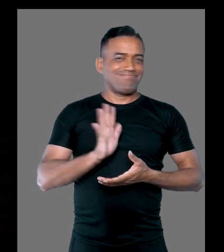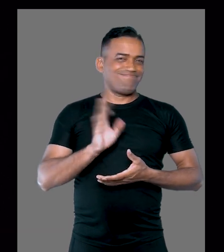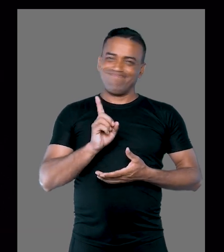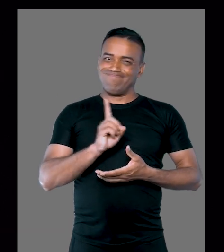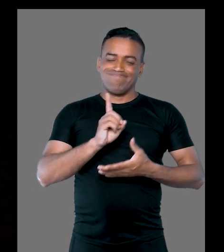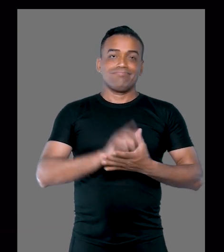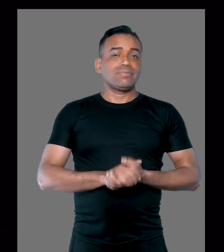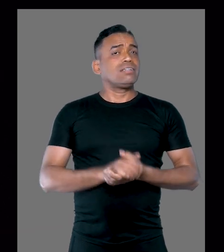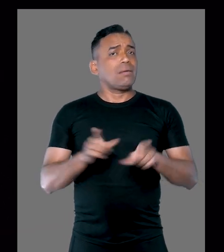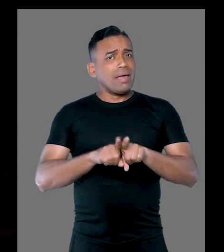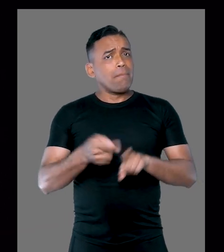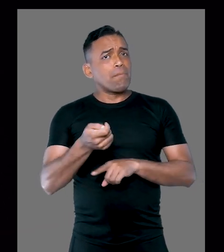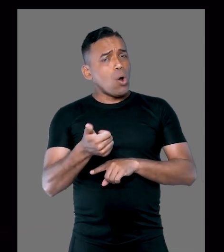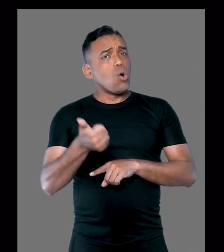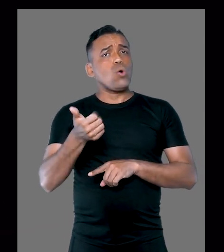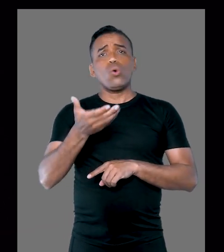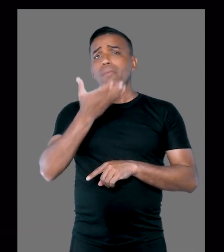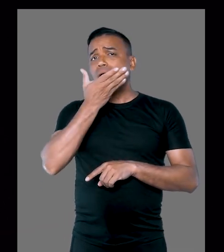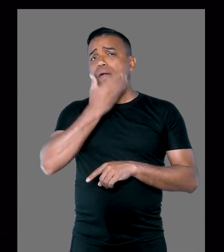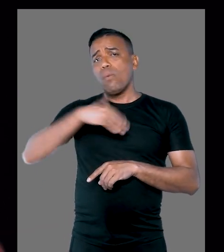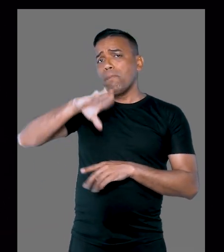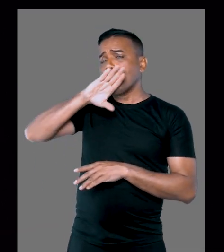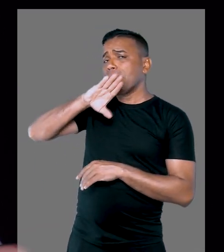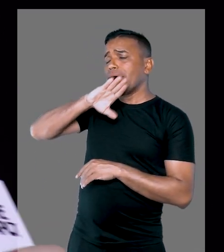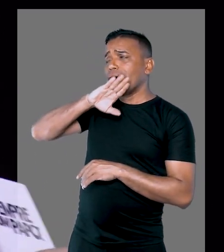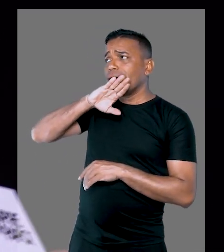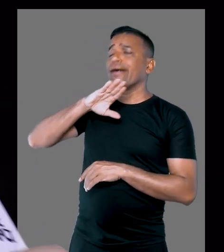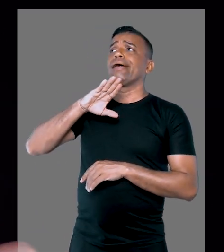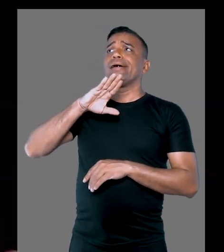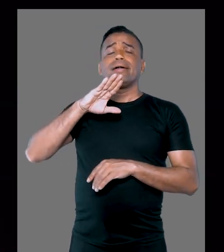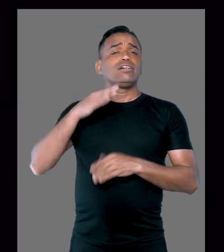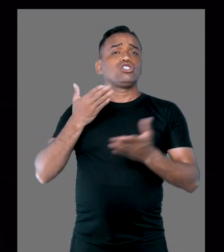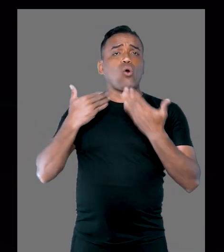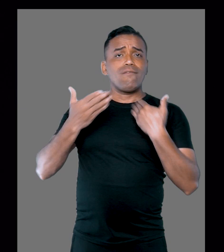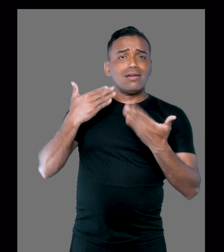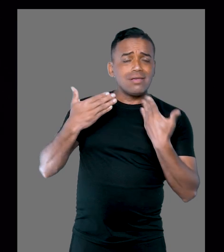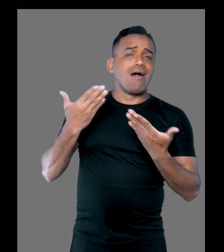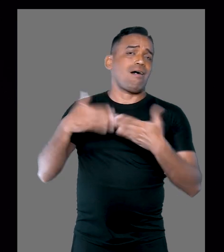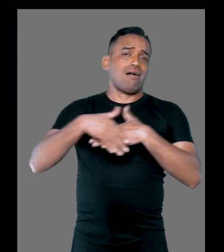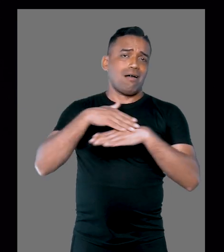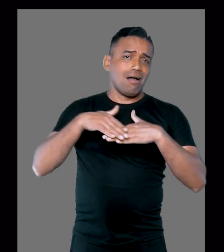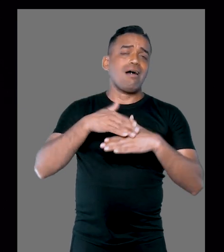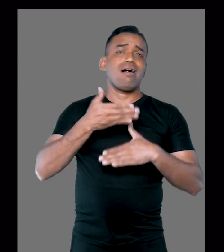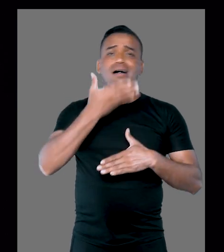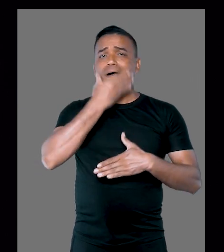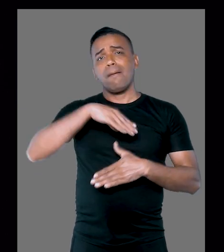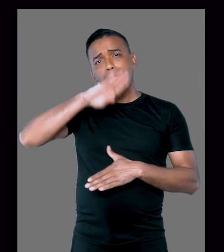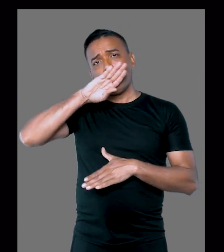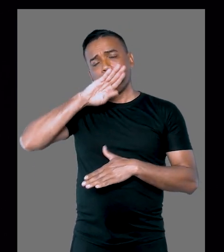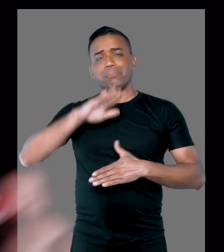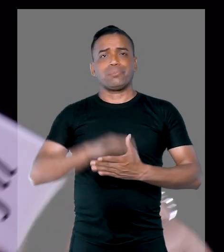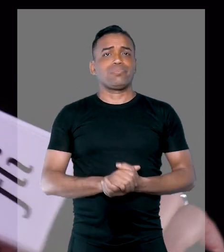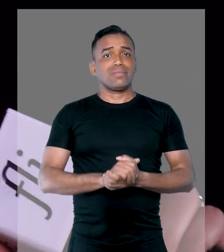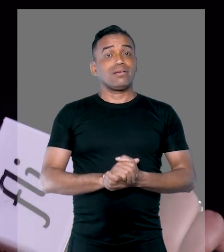E tem um pouco desse lado do meu pai também, né? Que eu tive assim, essas coisas de conversar com o meu pai. Então, acaba